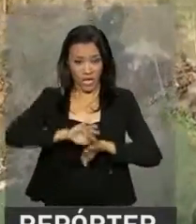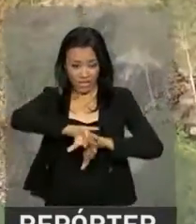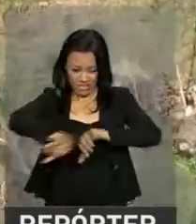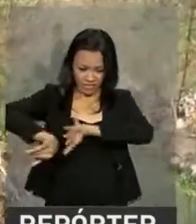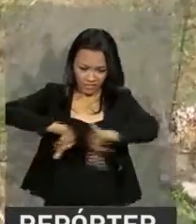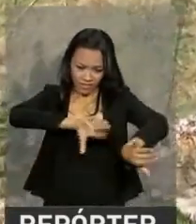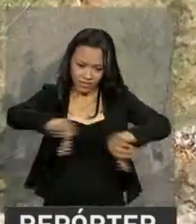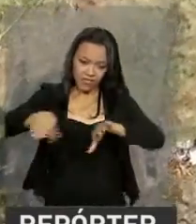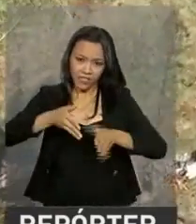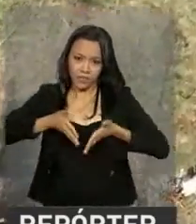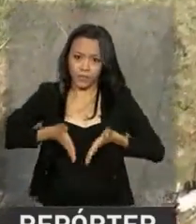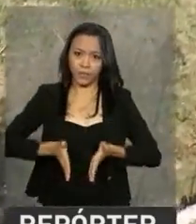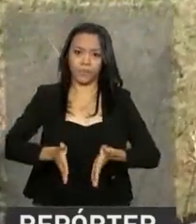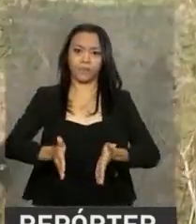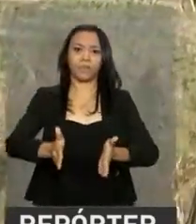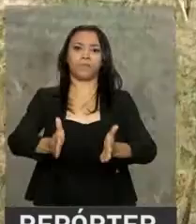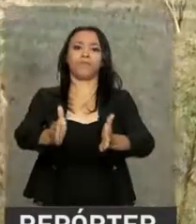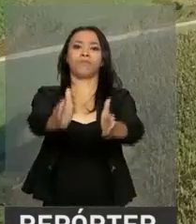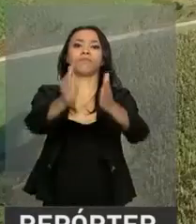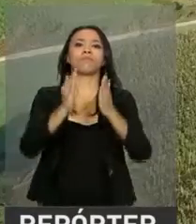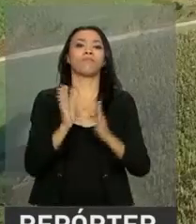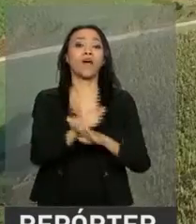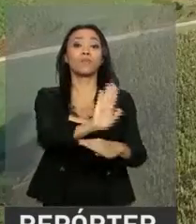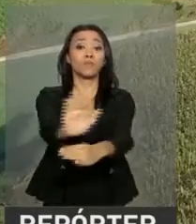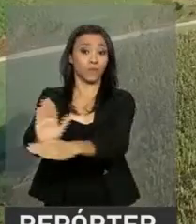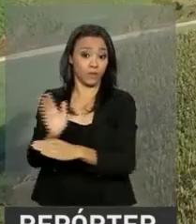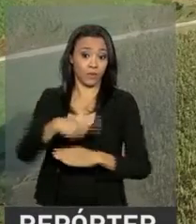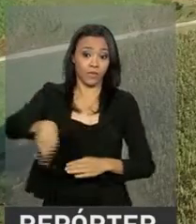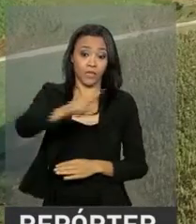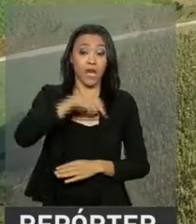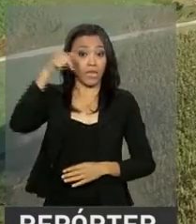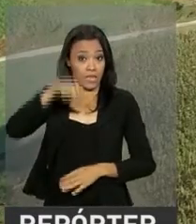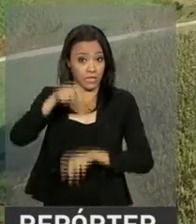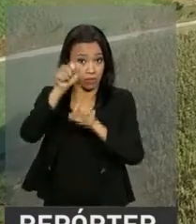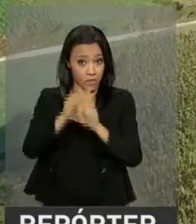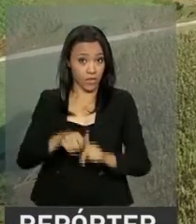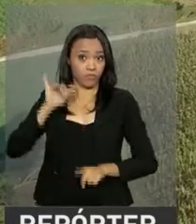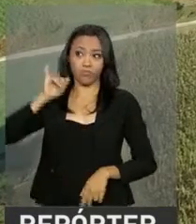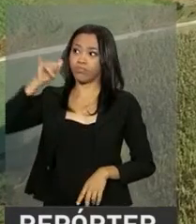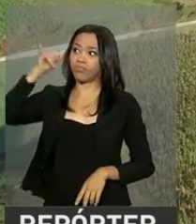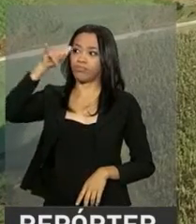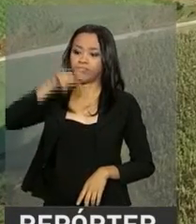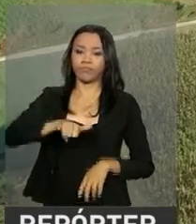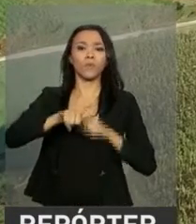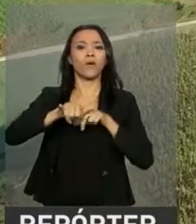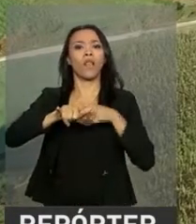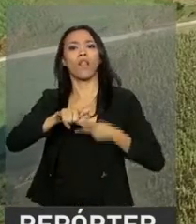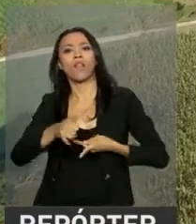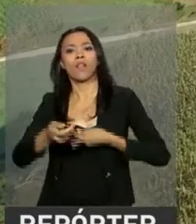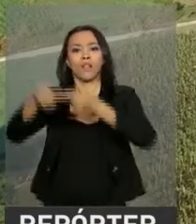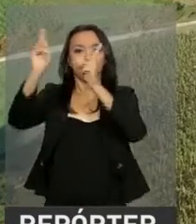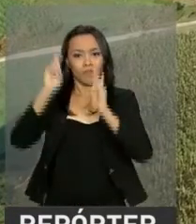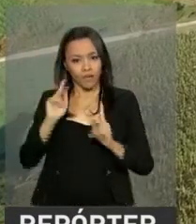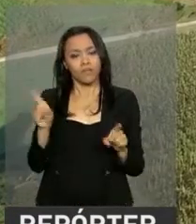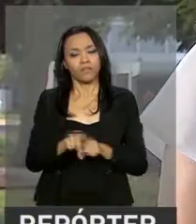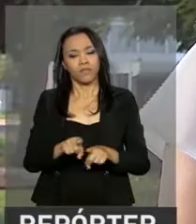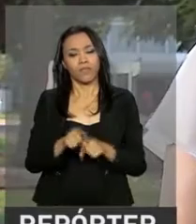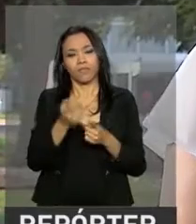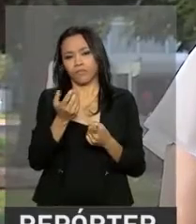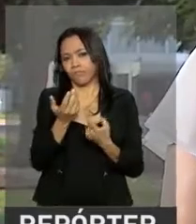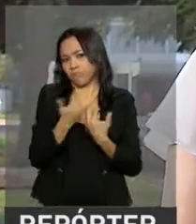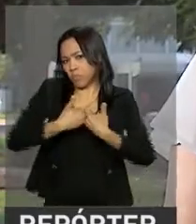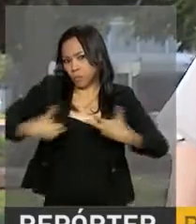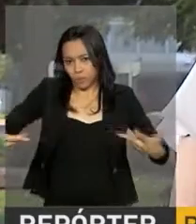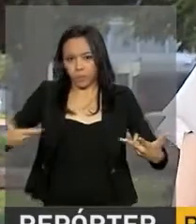27 caminhões com ajuda humanitária à população neste mês a força aérea brasileira vai antecipar o envio de 20 toneladas de donativos